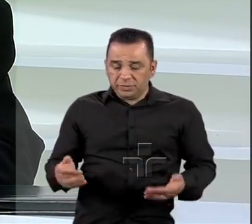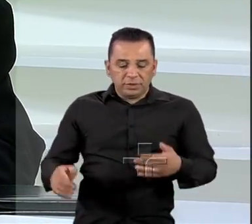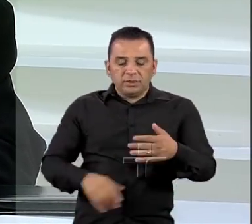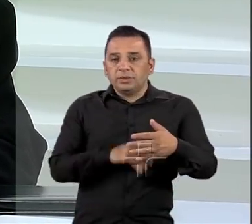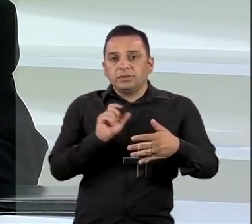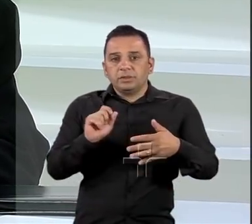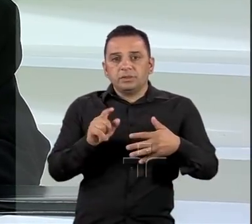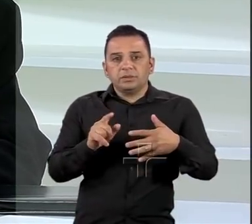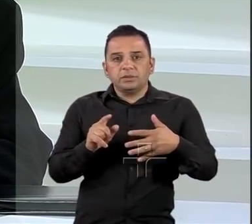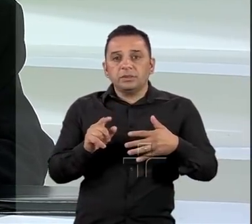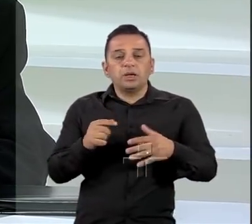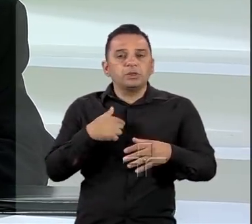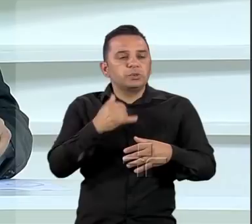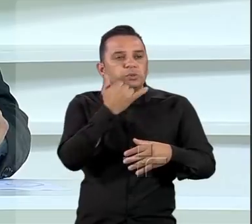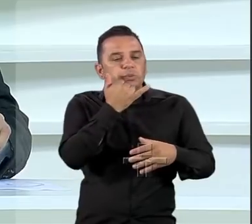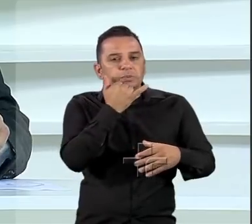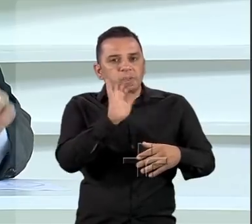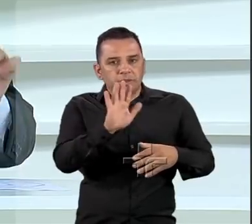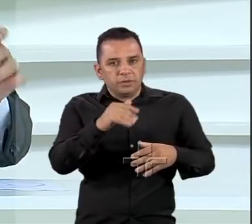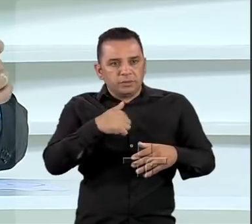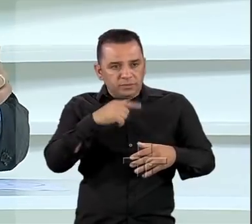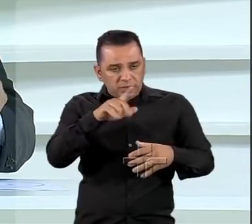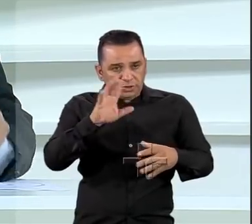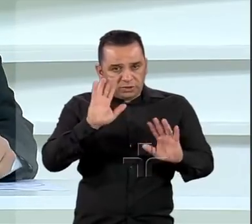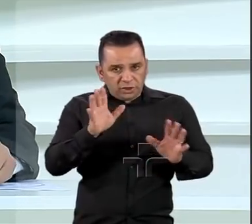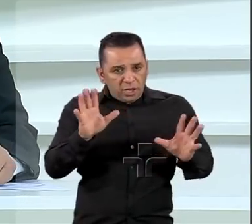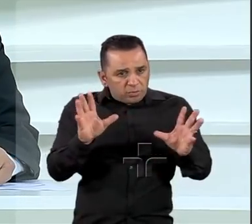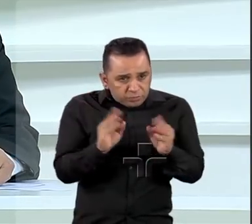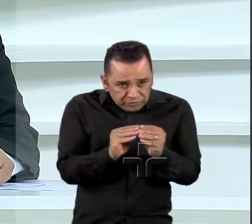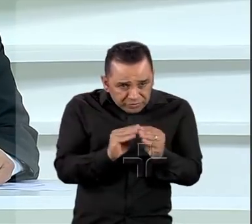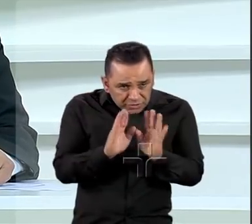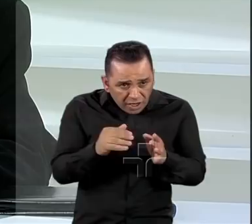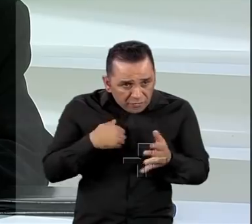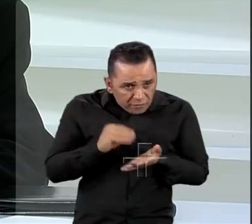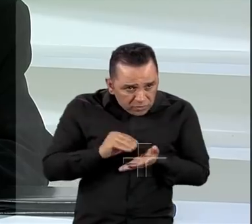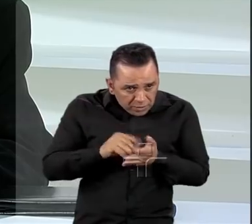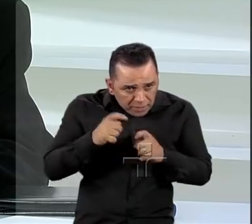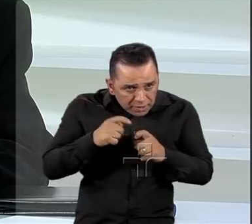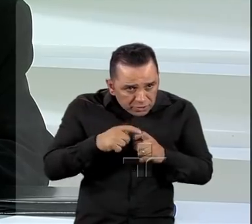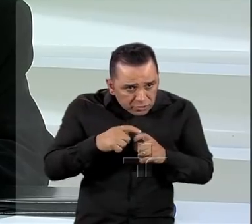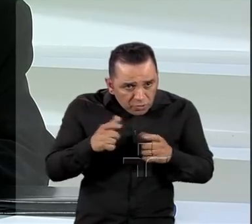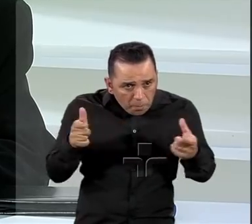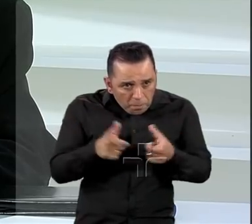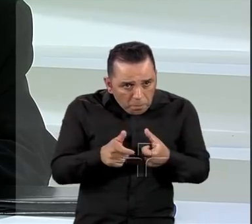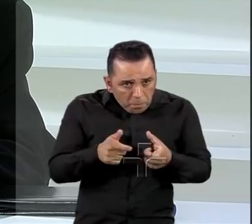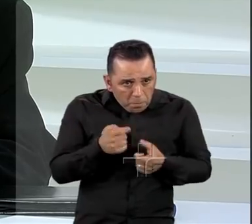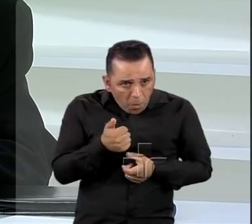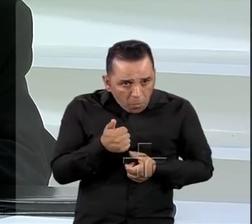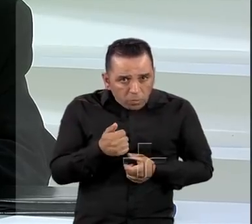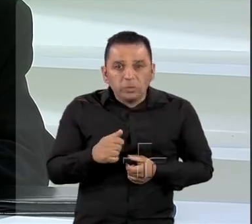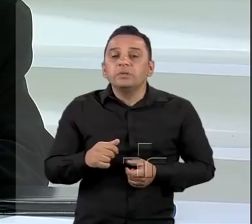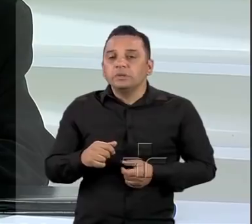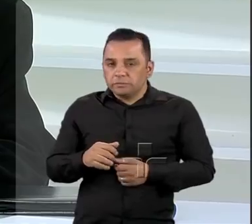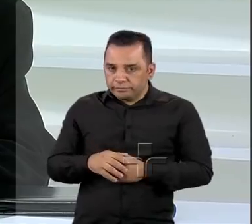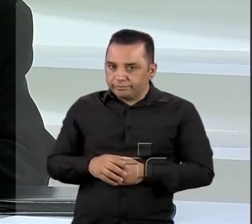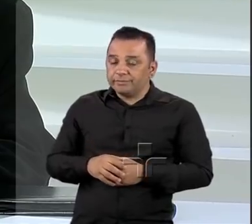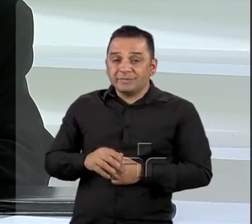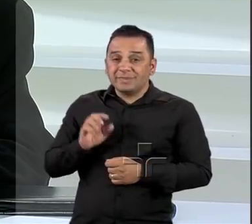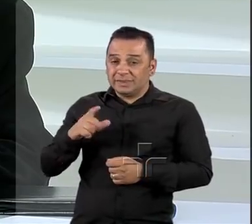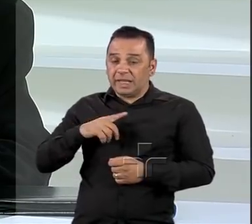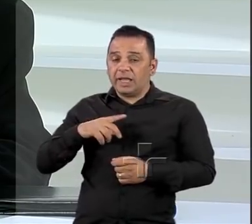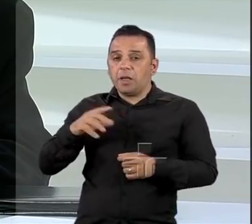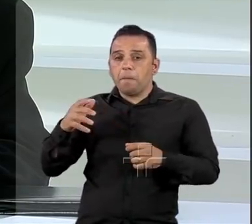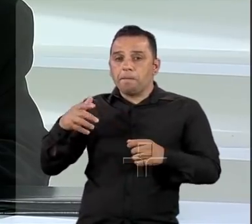que também... Marco, vocês chegaram a alguma conclusão? Era bom... Olha, nós chegamos à conclusão que estão mais mal divididos